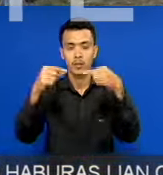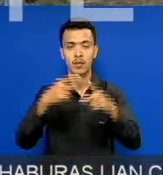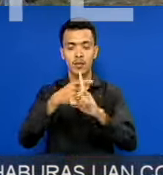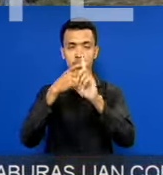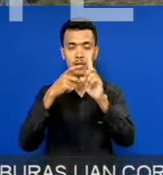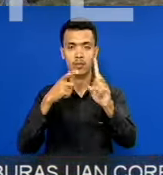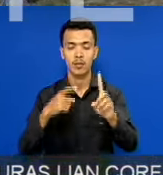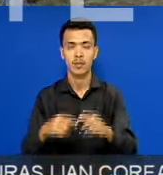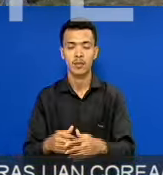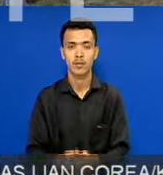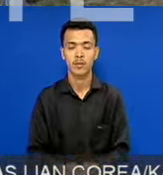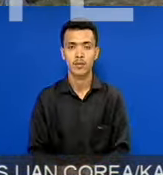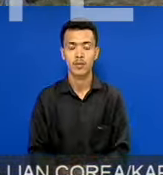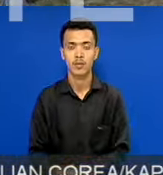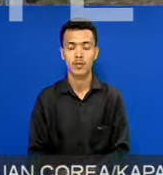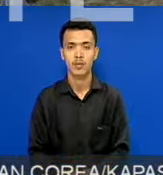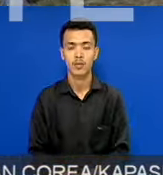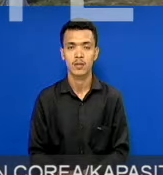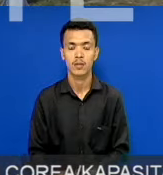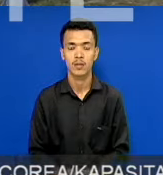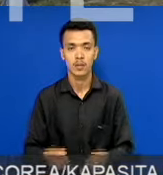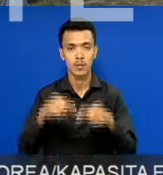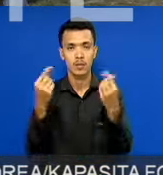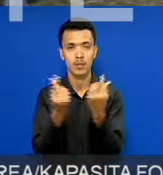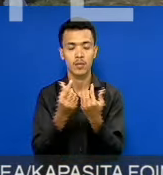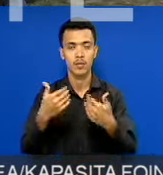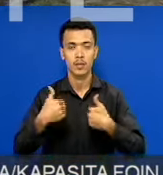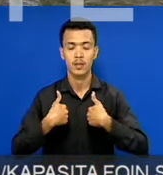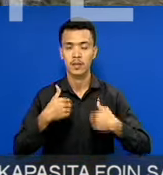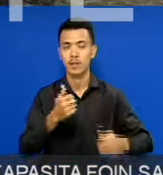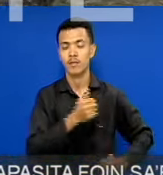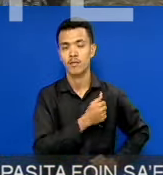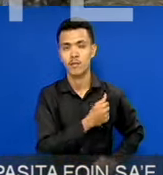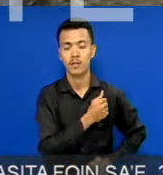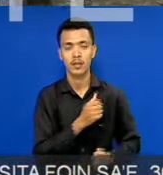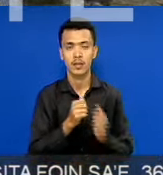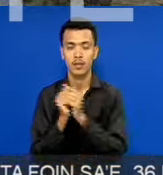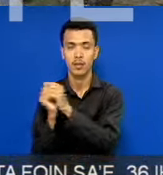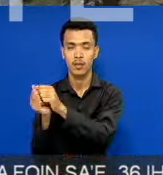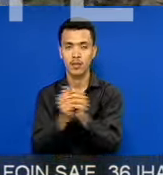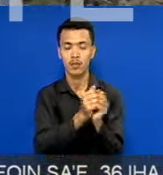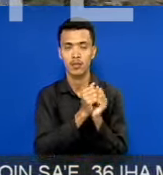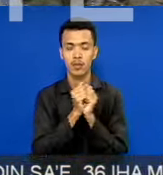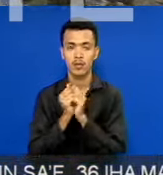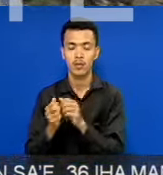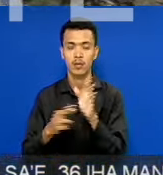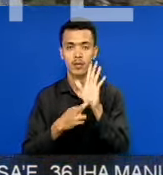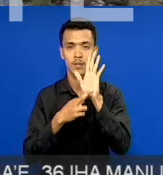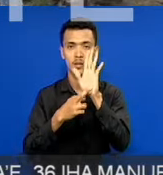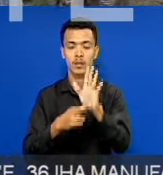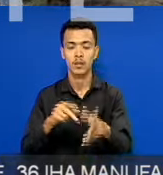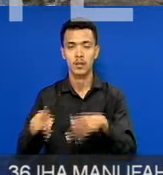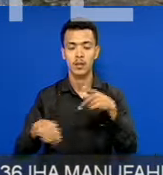geras a componente sira nebemaka destaque Valentil Força Defesa Timor-Leste hamutuk ema representante ema